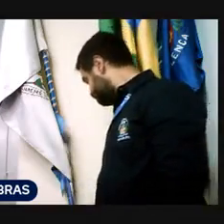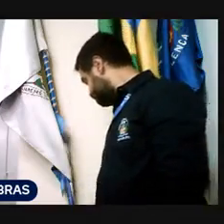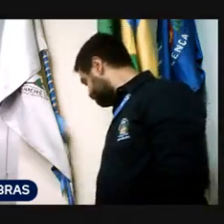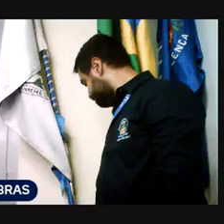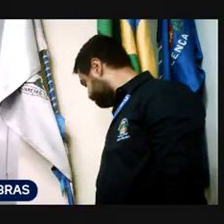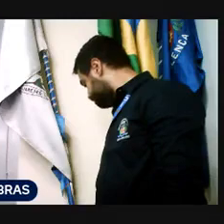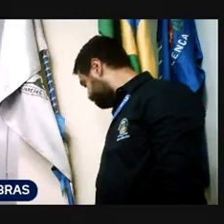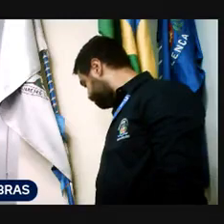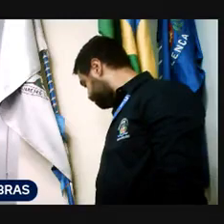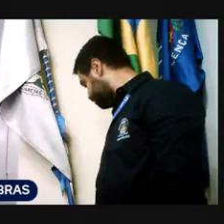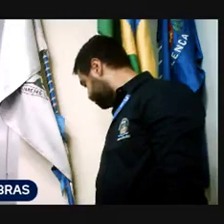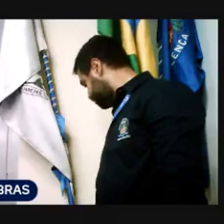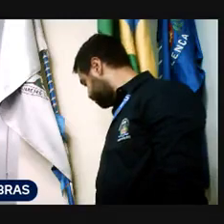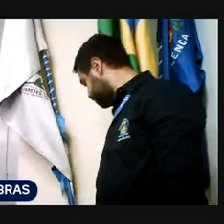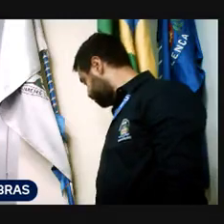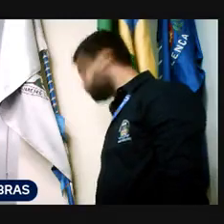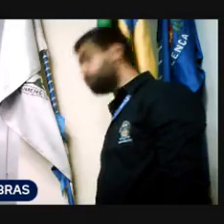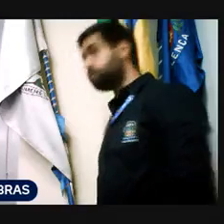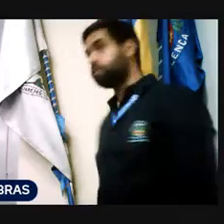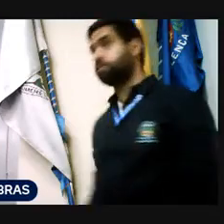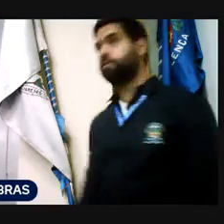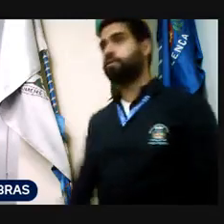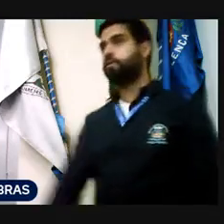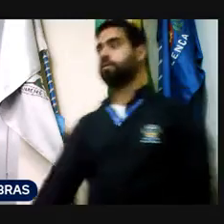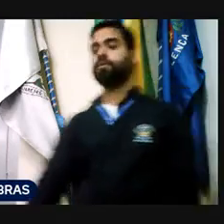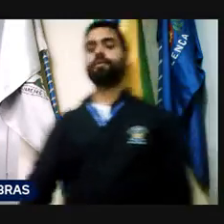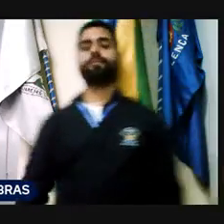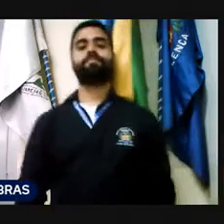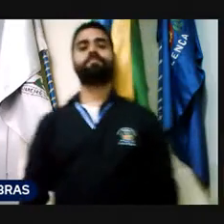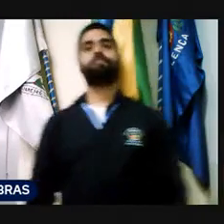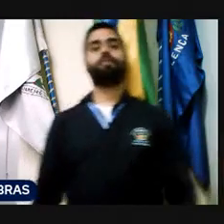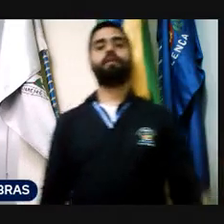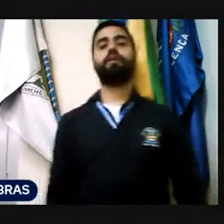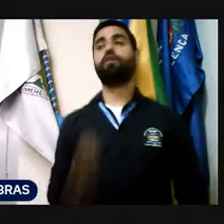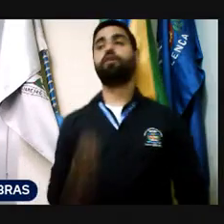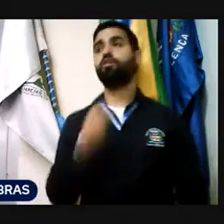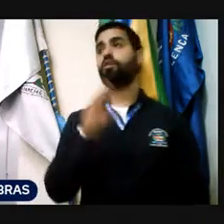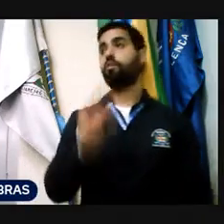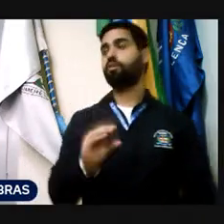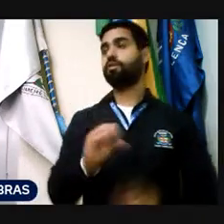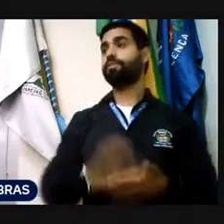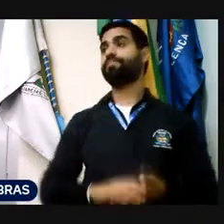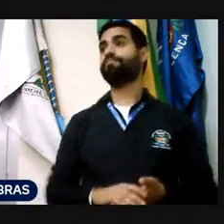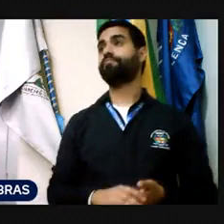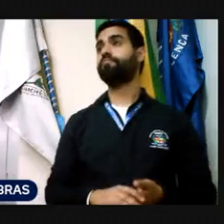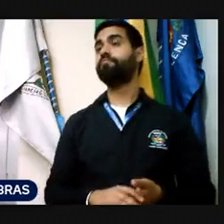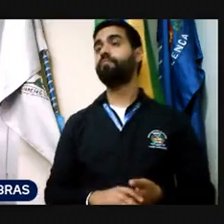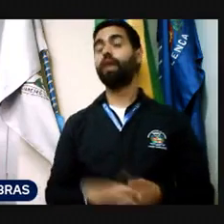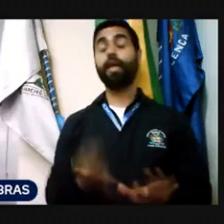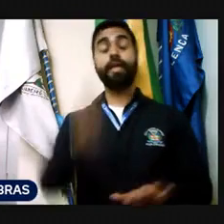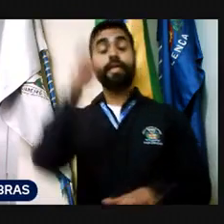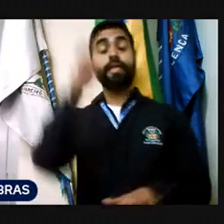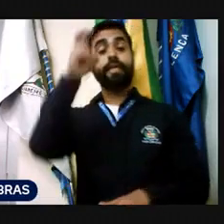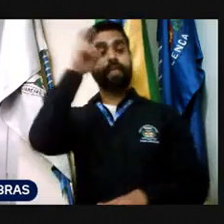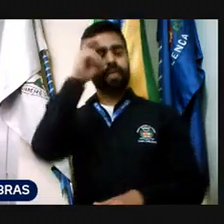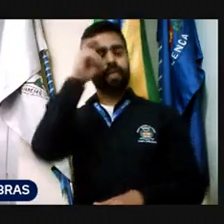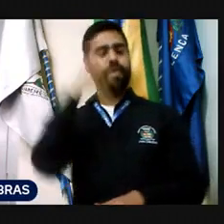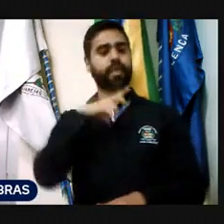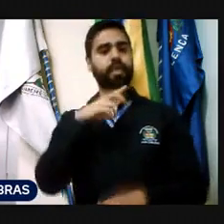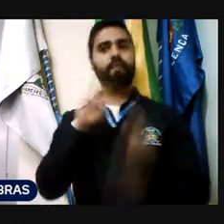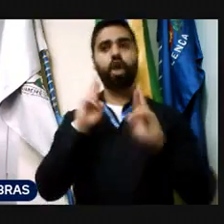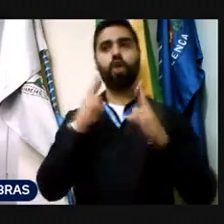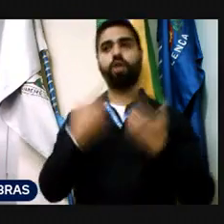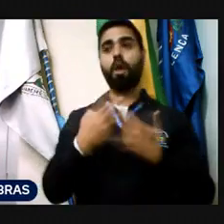Boa noite, presidente, a mesa, vereadores, assistência, internauta. Bom, quinta-feira teve essa sessão extraordinária aí, não deu para mim vir